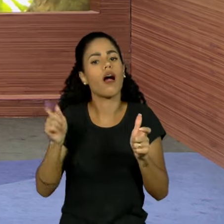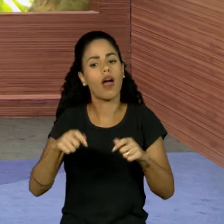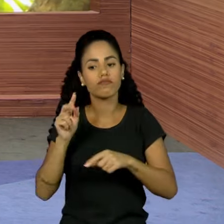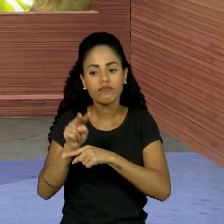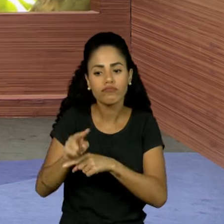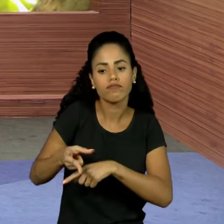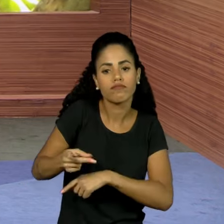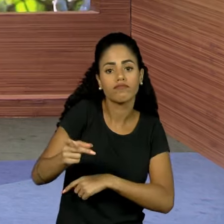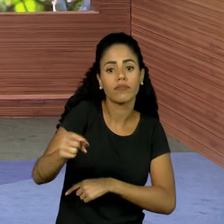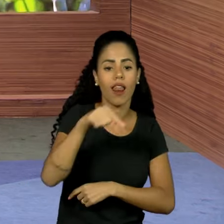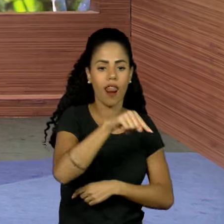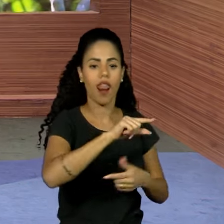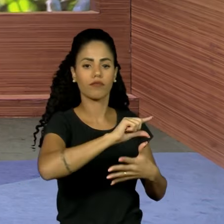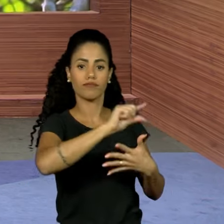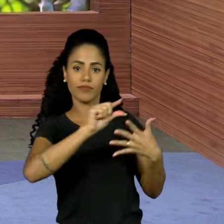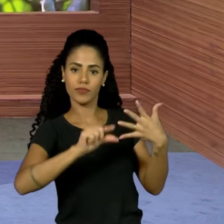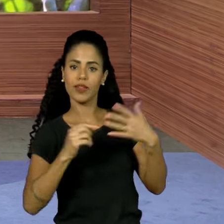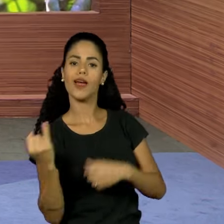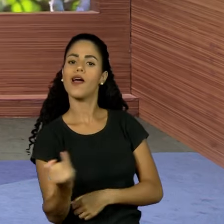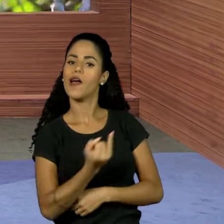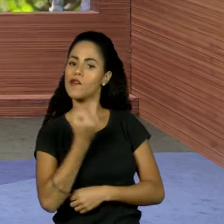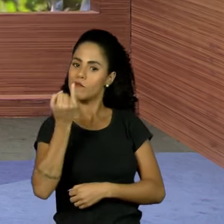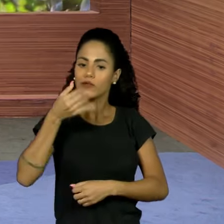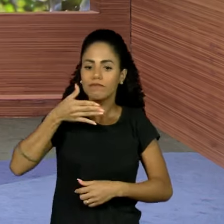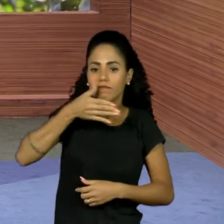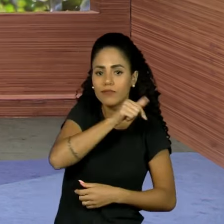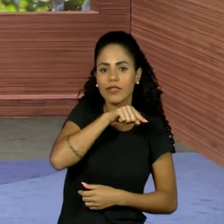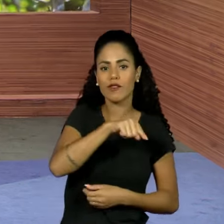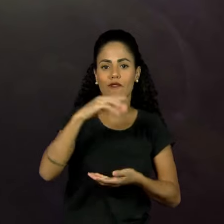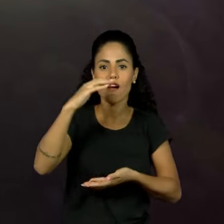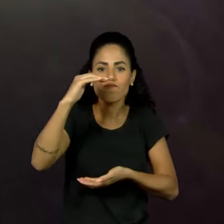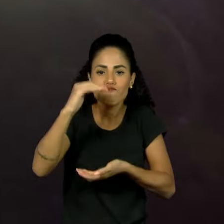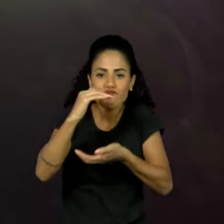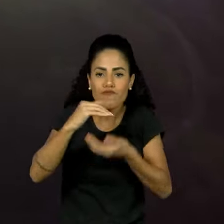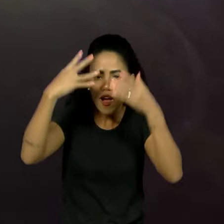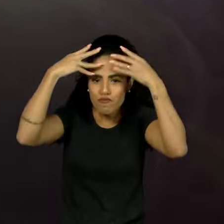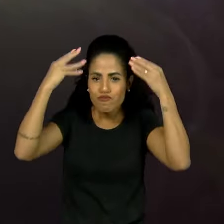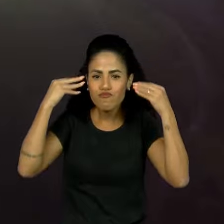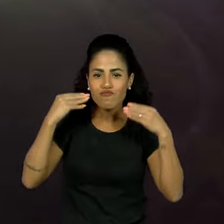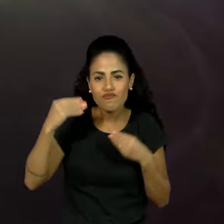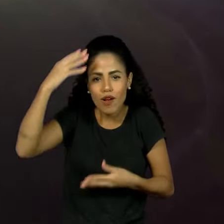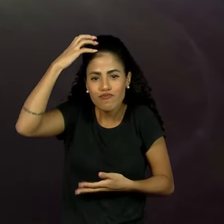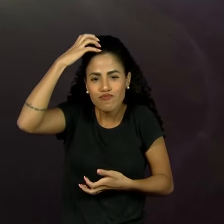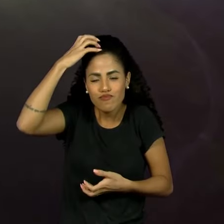da Mata Atlântica é essencial para salvar o primata.